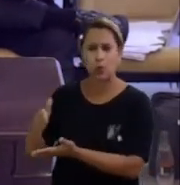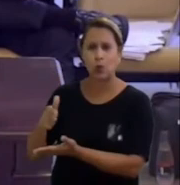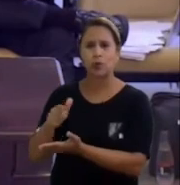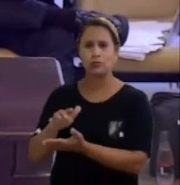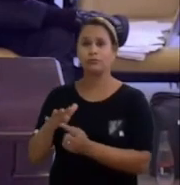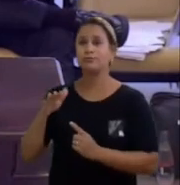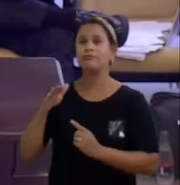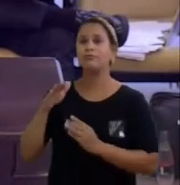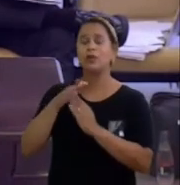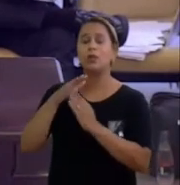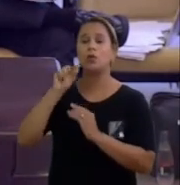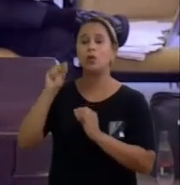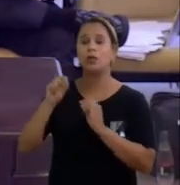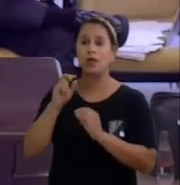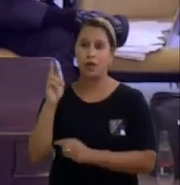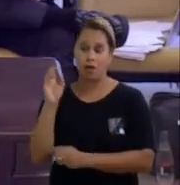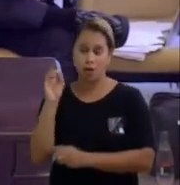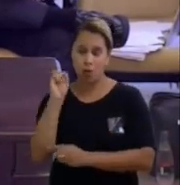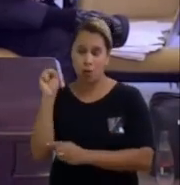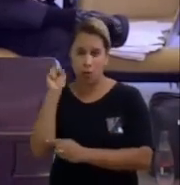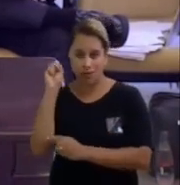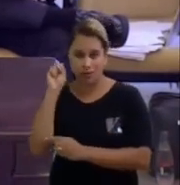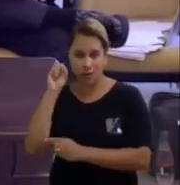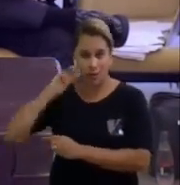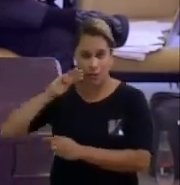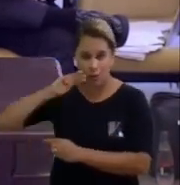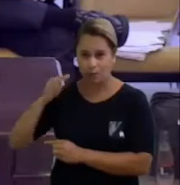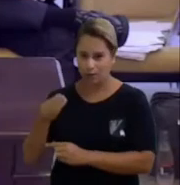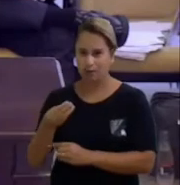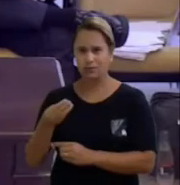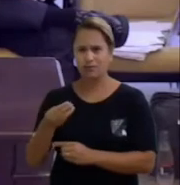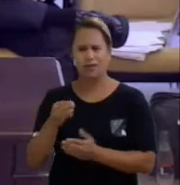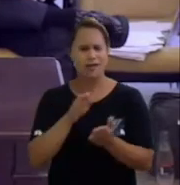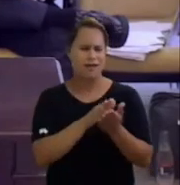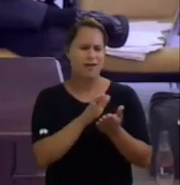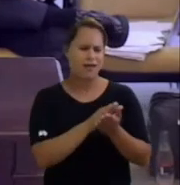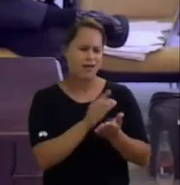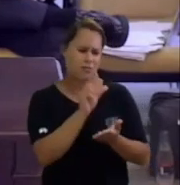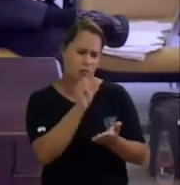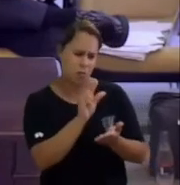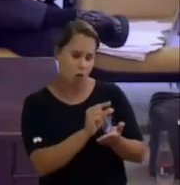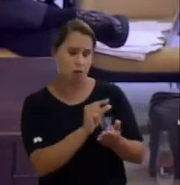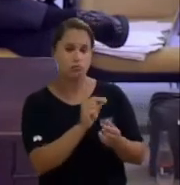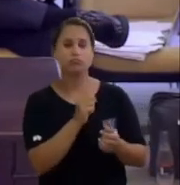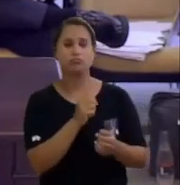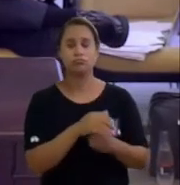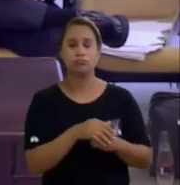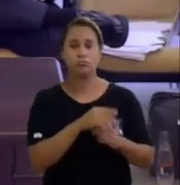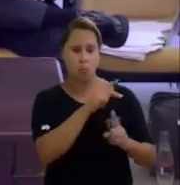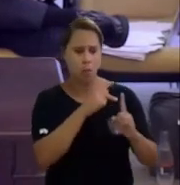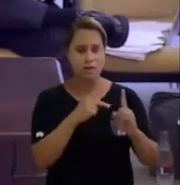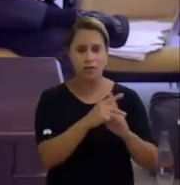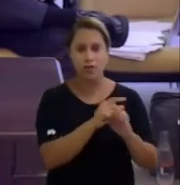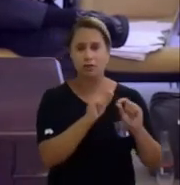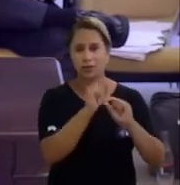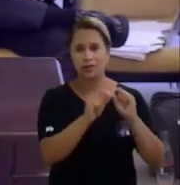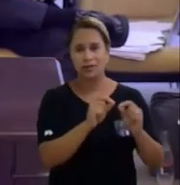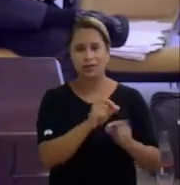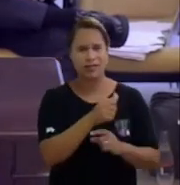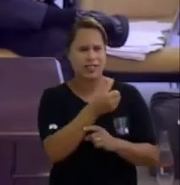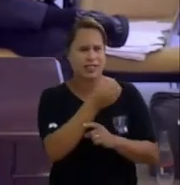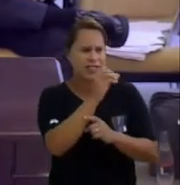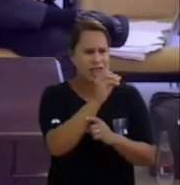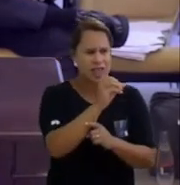presidente era 88 milhões. Então, quando se fala de gasto razoável de pré-campanha de um presidenciável, se fala na casa de 10% a 30% desse